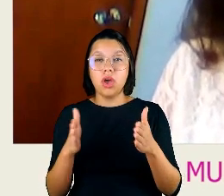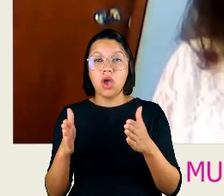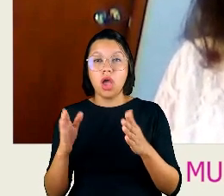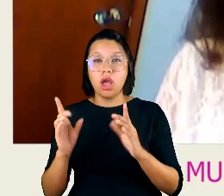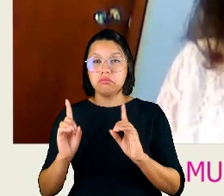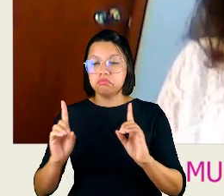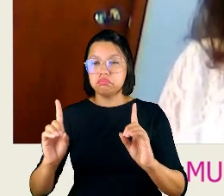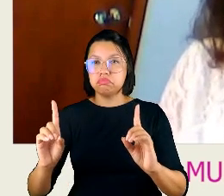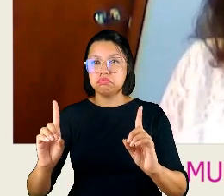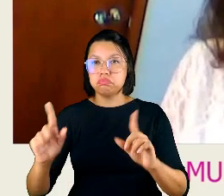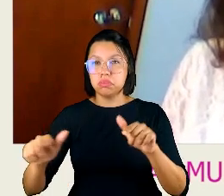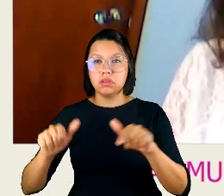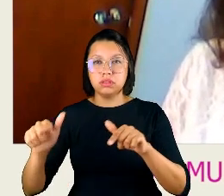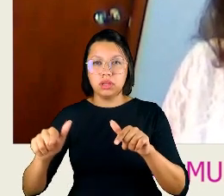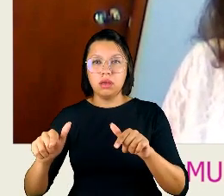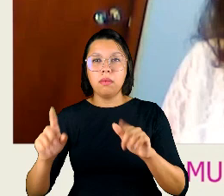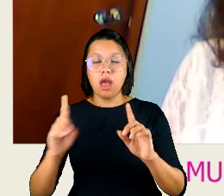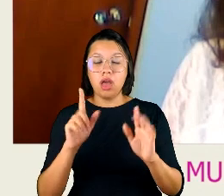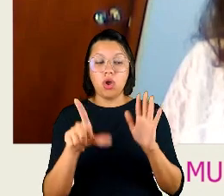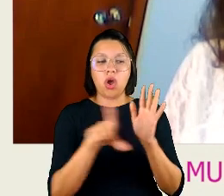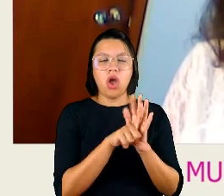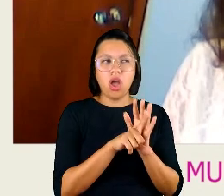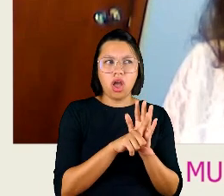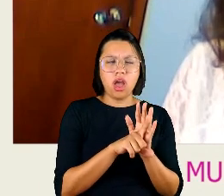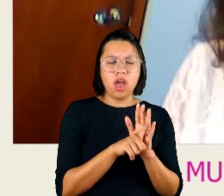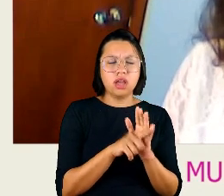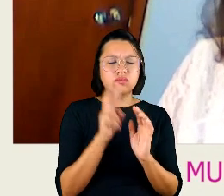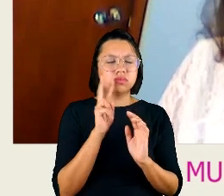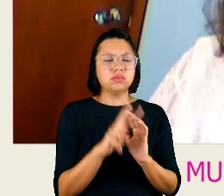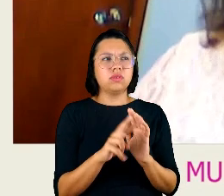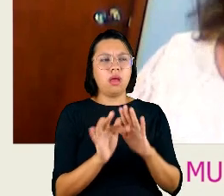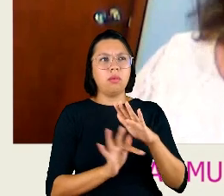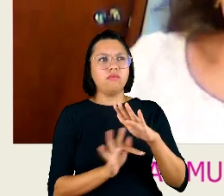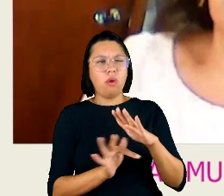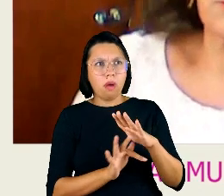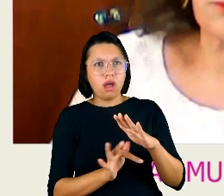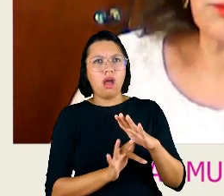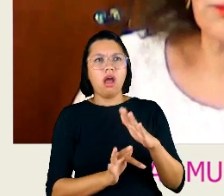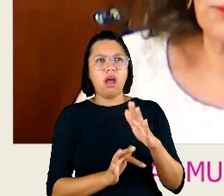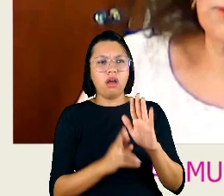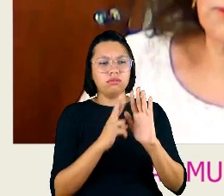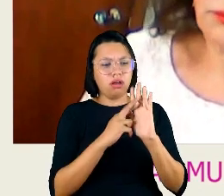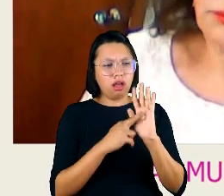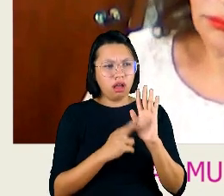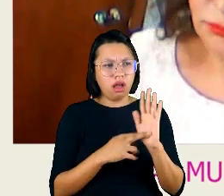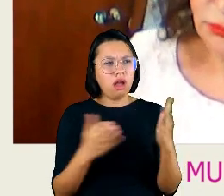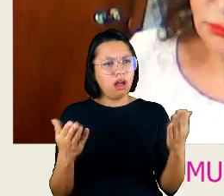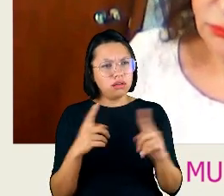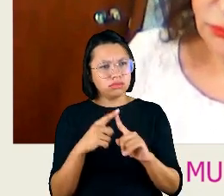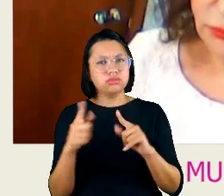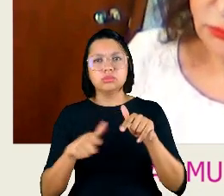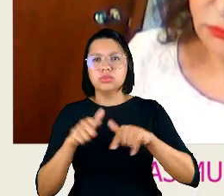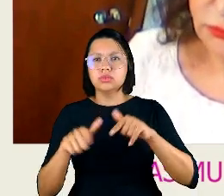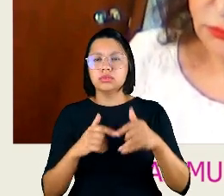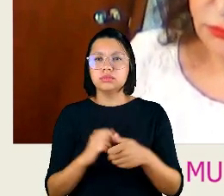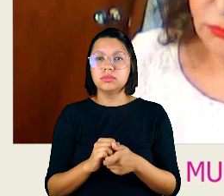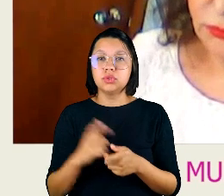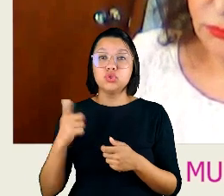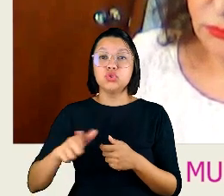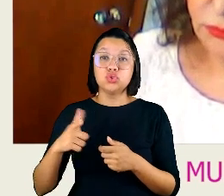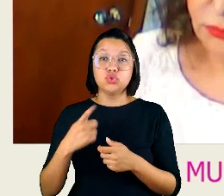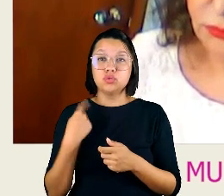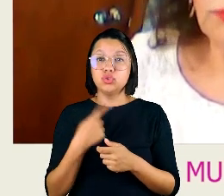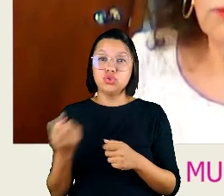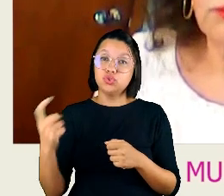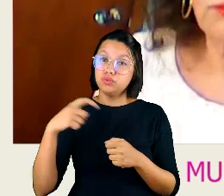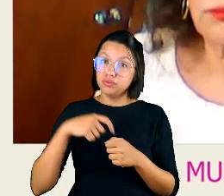legislativo, de olhar para a formalização, para a regulamentação desse tipo de trabalho, para que, de novo, a gente não volte e não